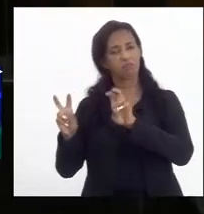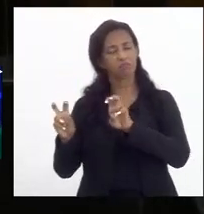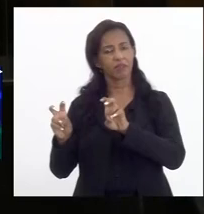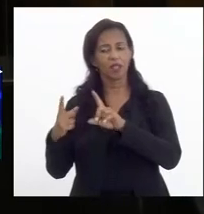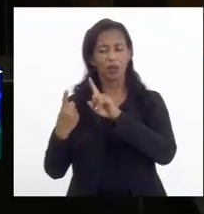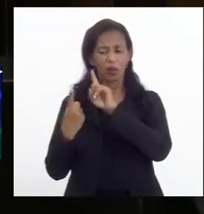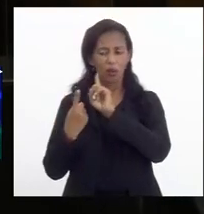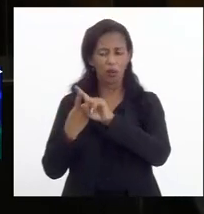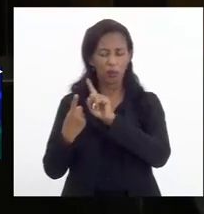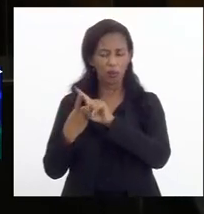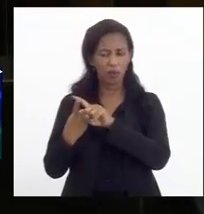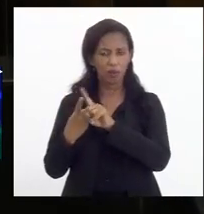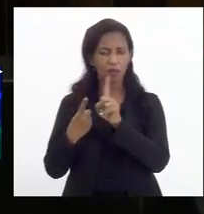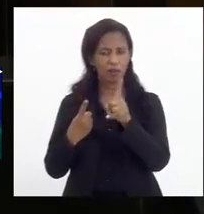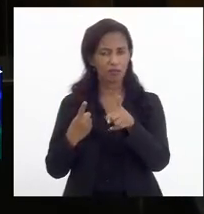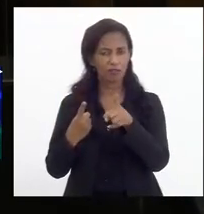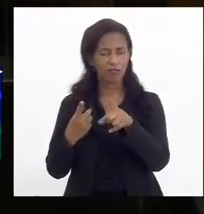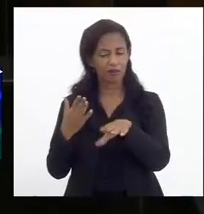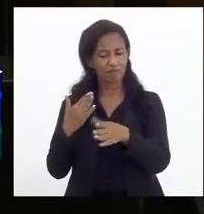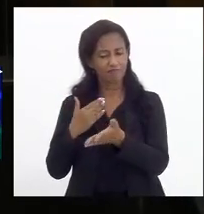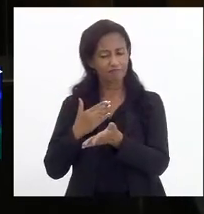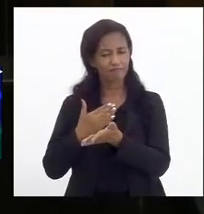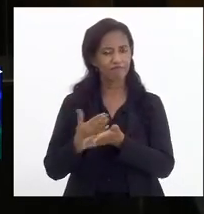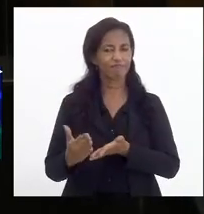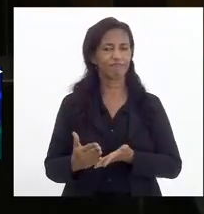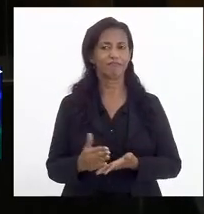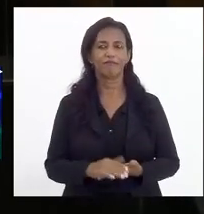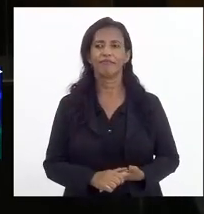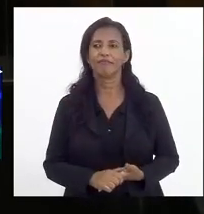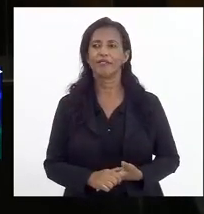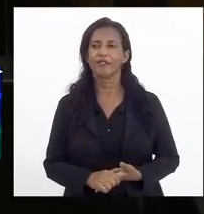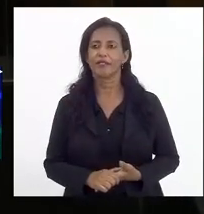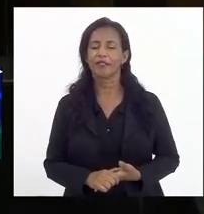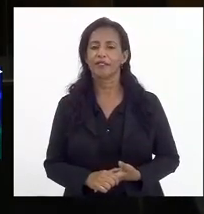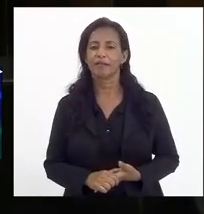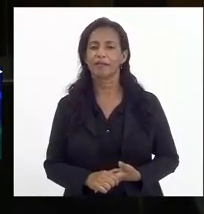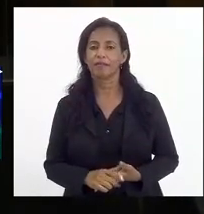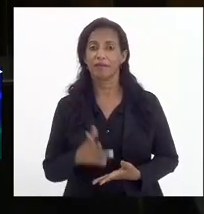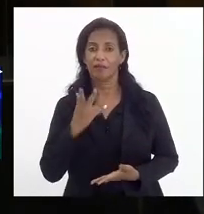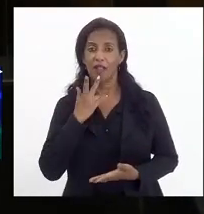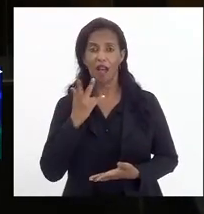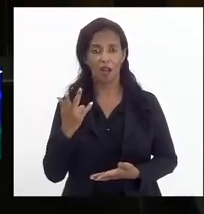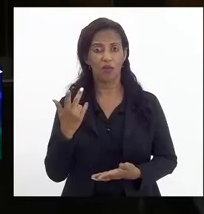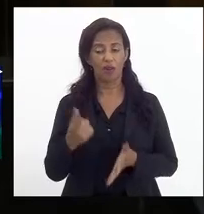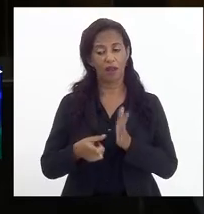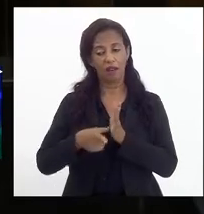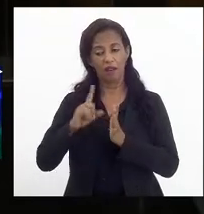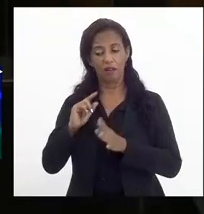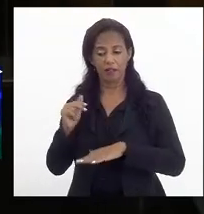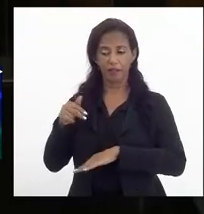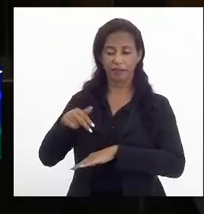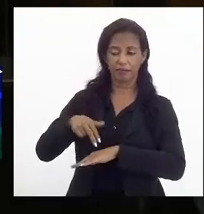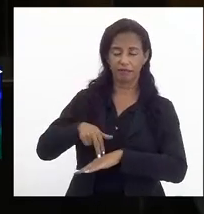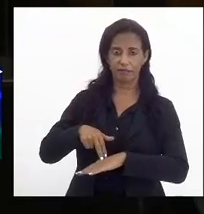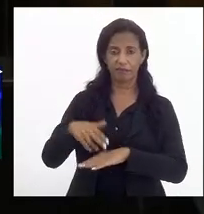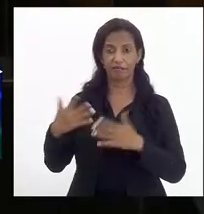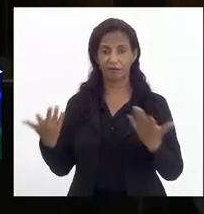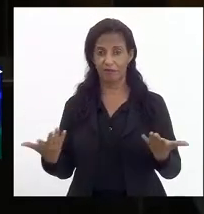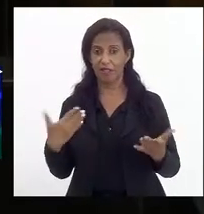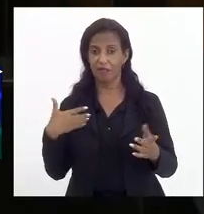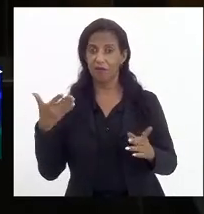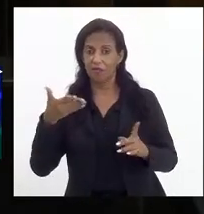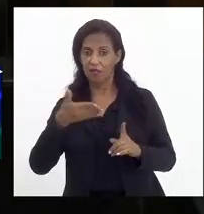vossa excelência já me já introduziu o aumento exceder aqui neste público pois quero obviamente